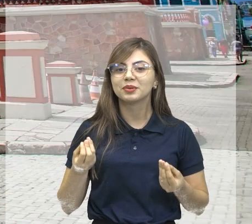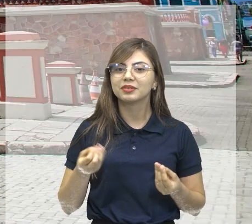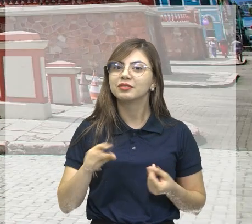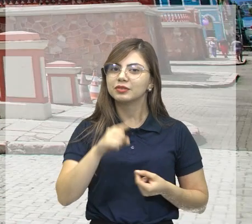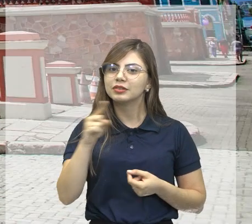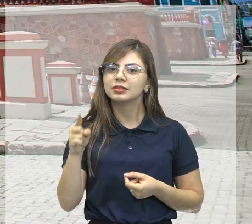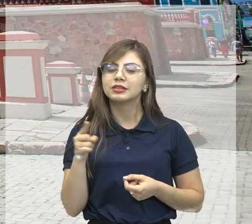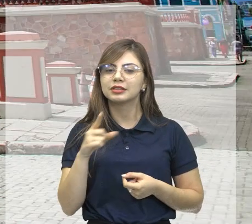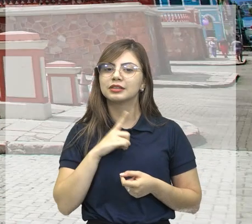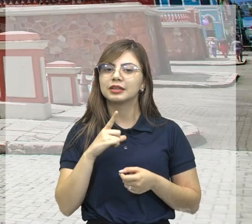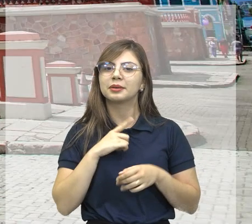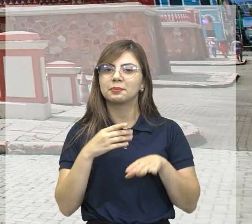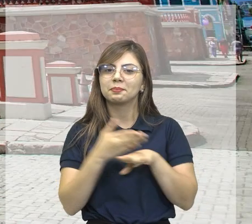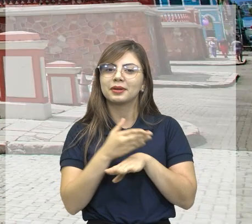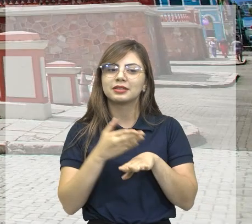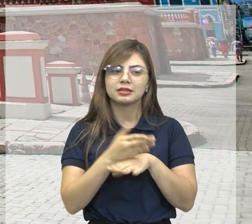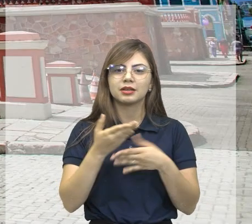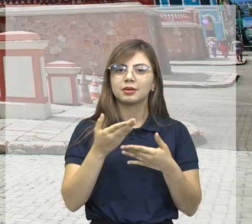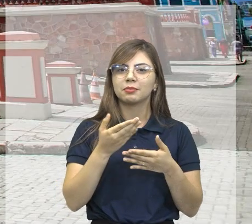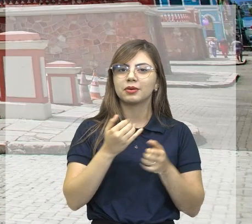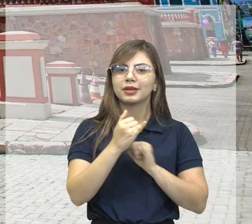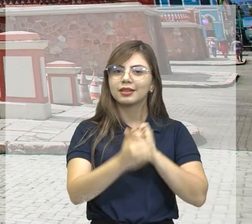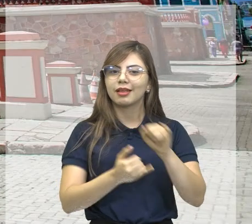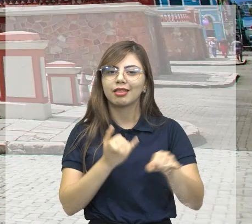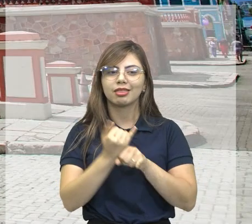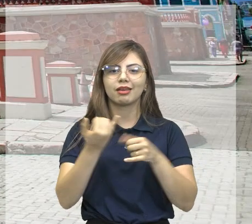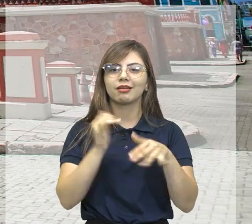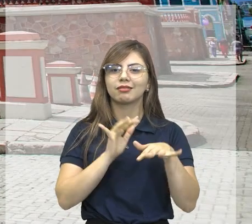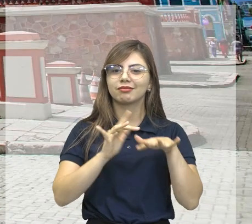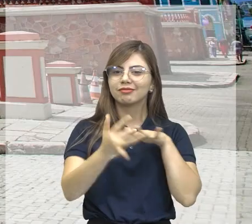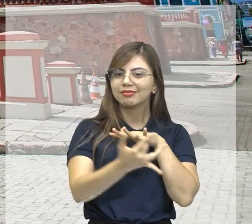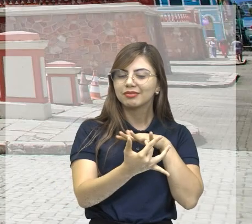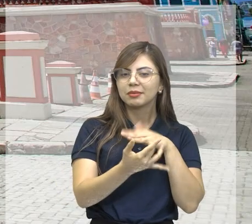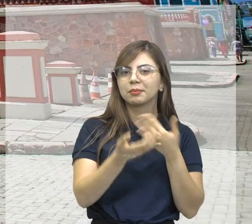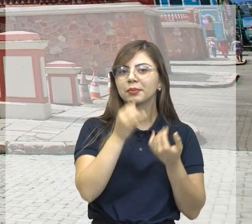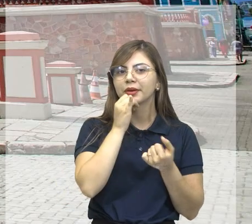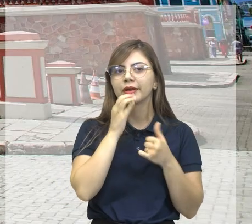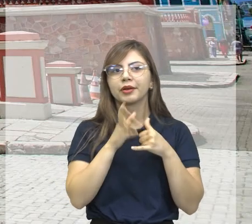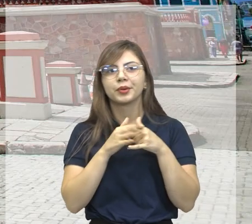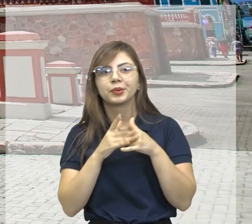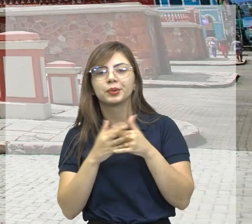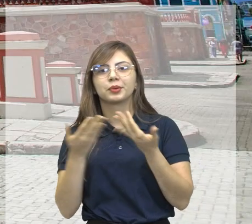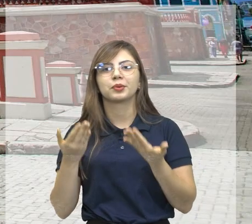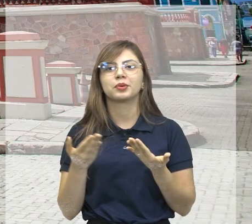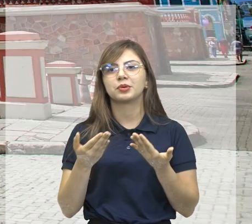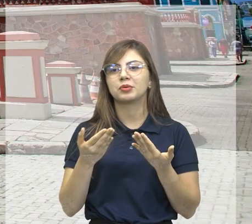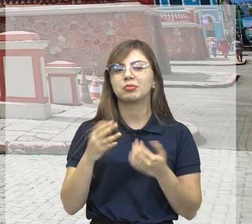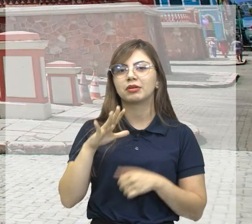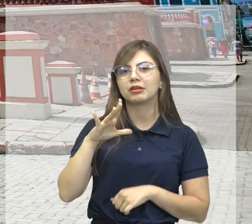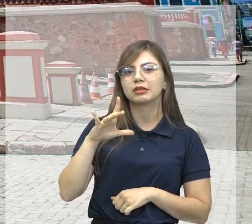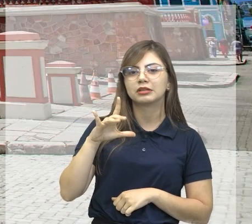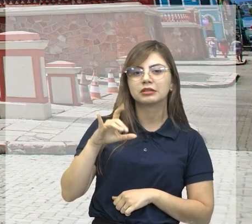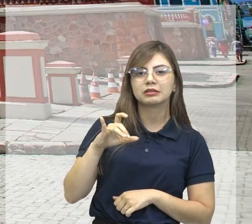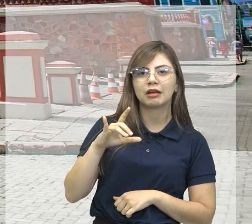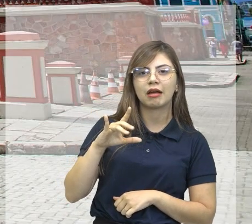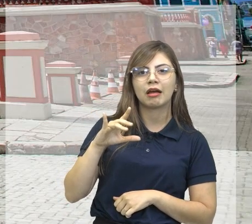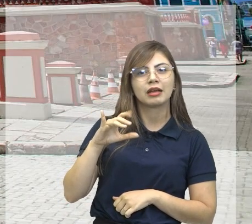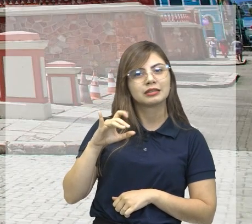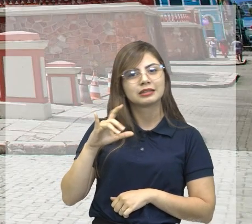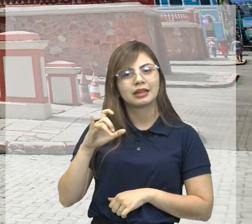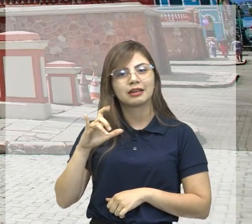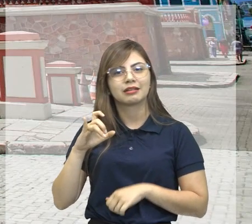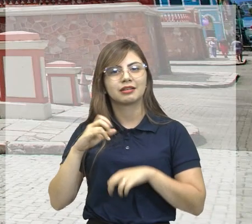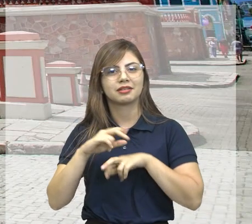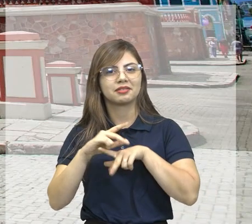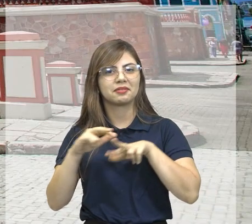globais, né? Com certeza vocês utilizam, na verdade, ou já acessaram o YouTube, o TikTok, o Instagram, Twitch, onde o inglês